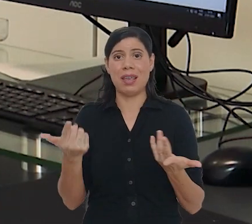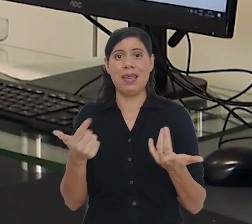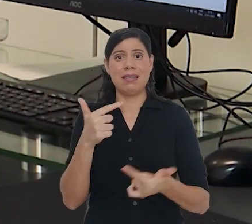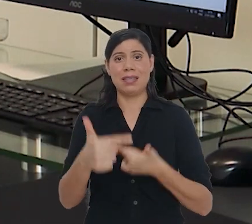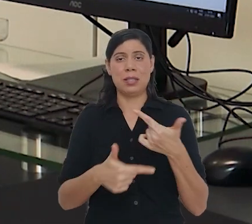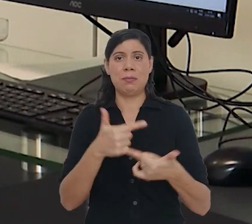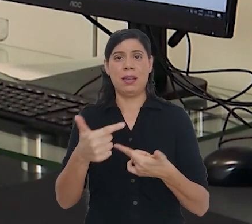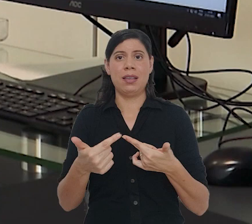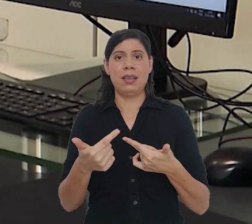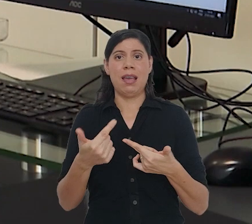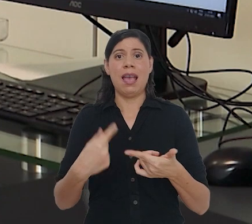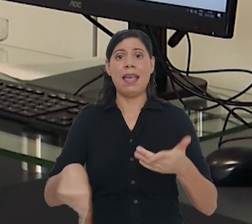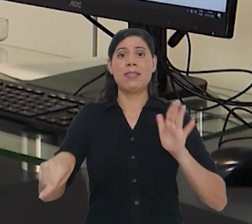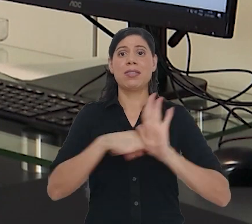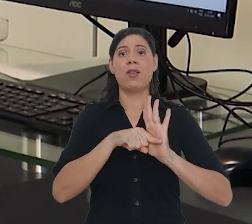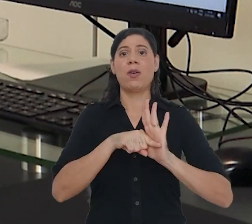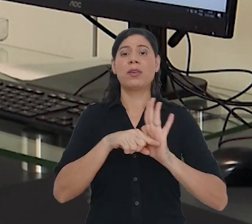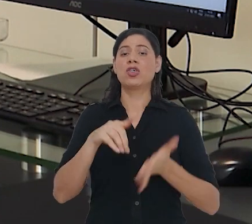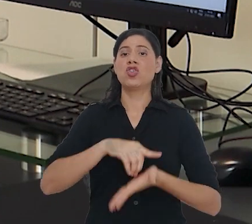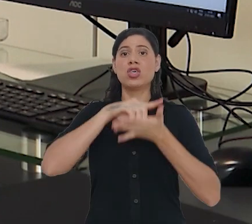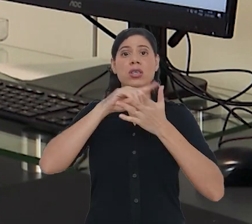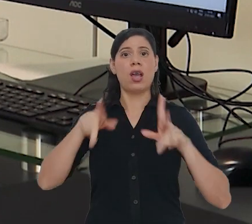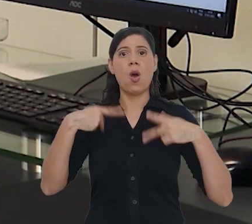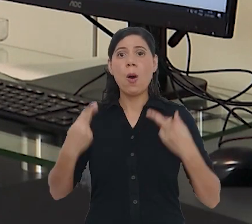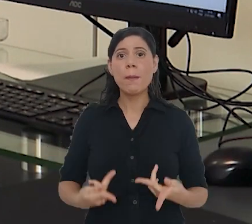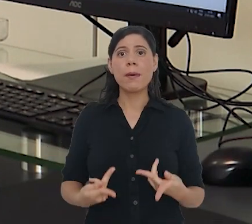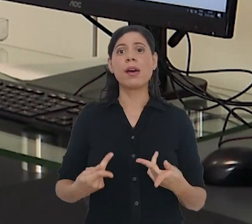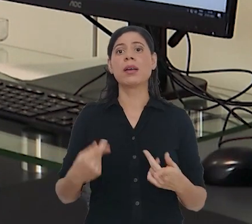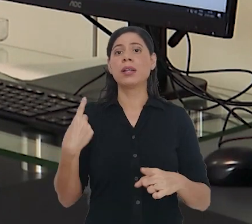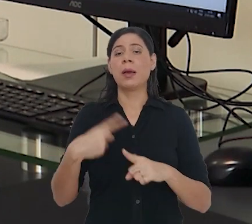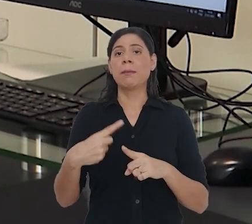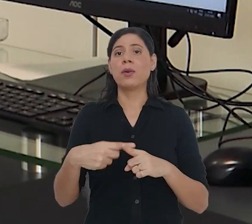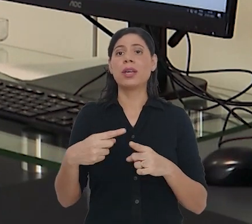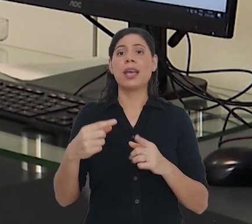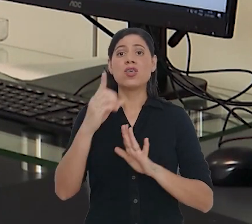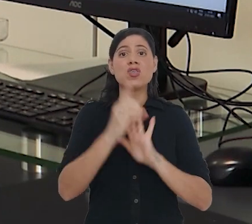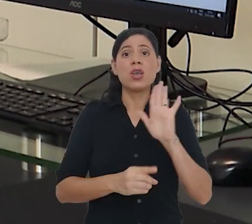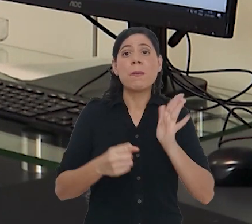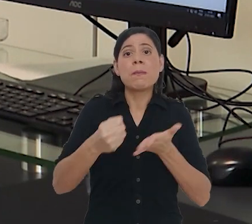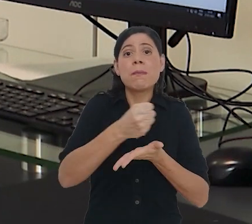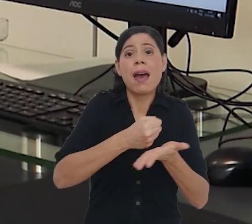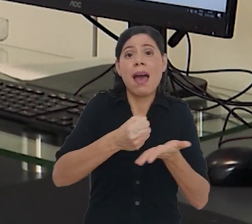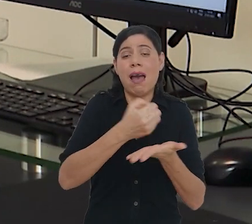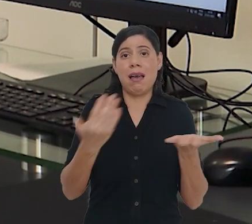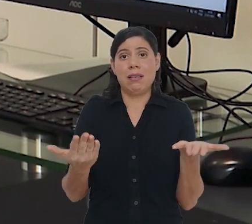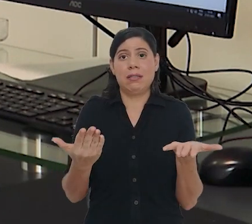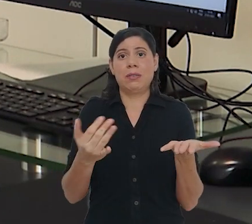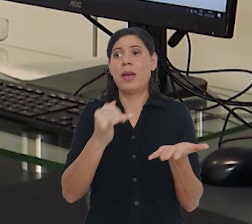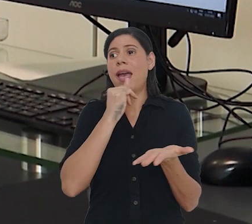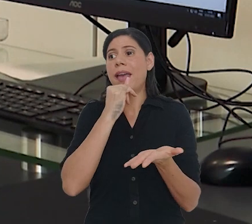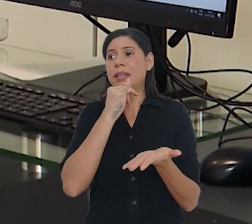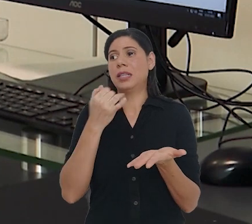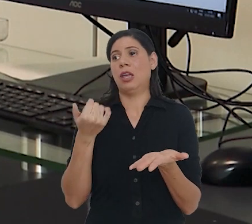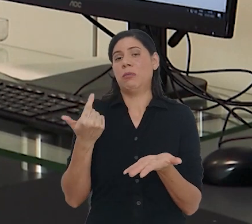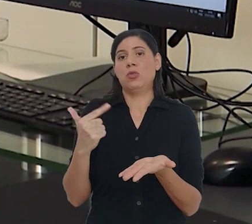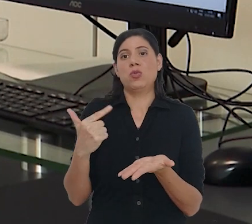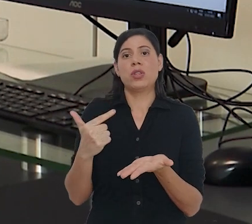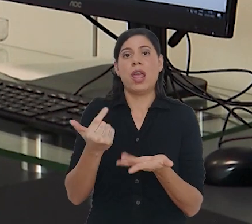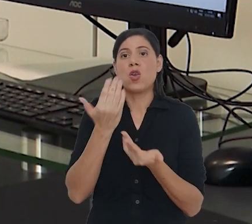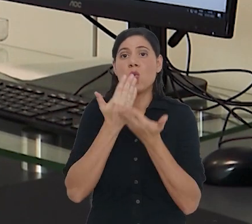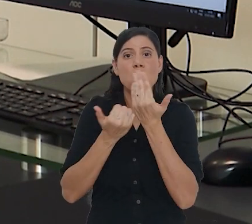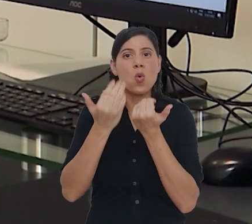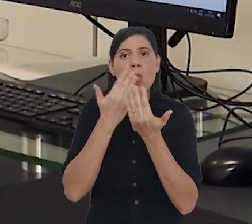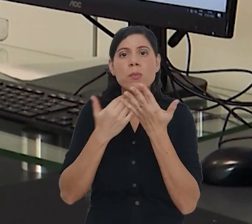representam a negativa da dignidade da pessoa pela negação dos direitos mais básicos. Então é negado ao trabalhador, muitas vezes,